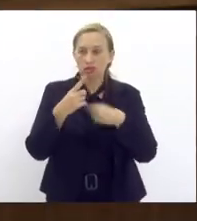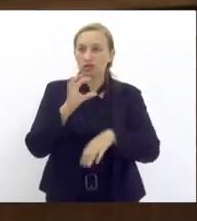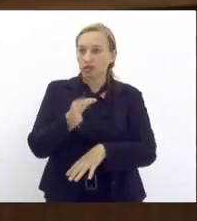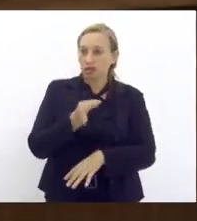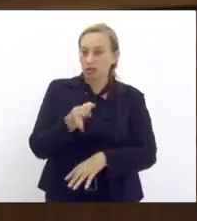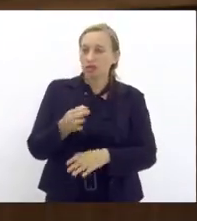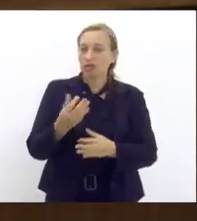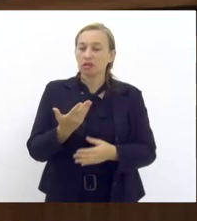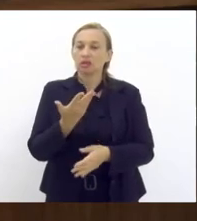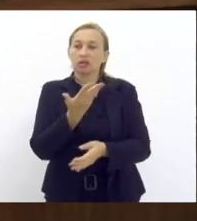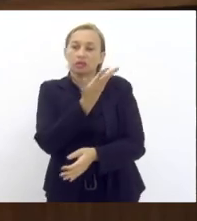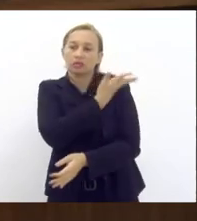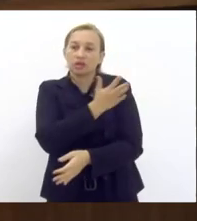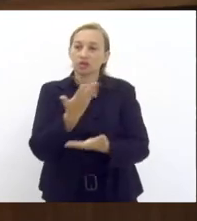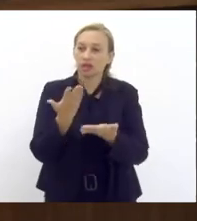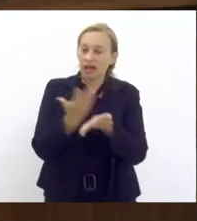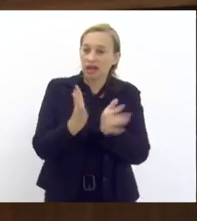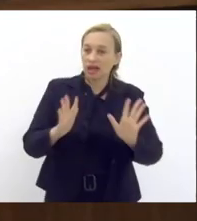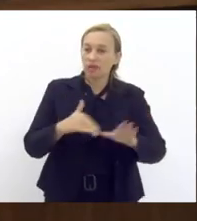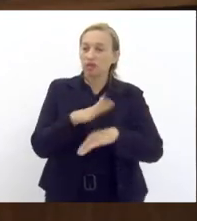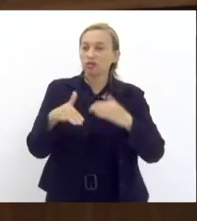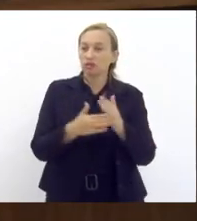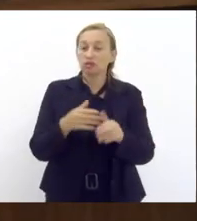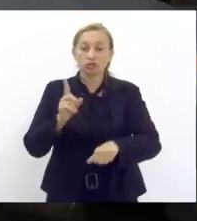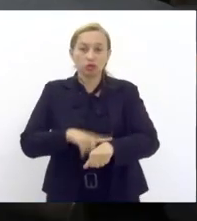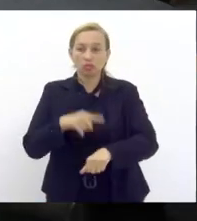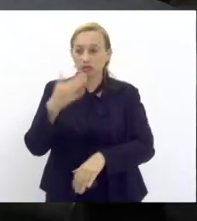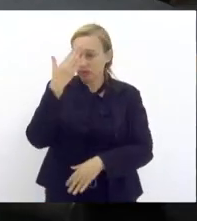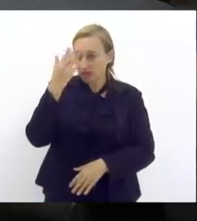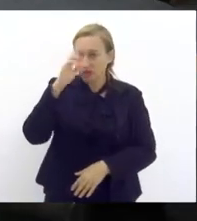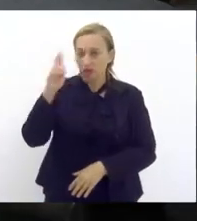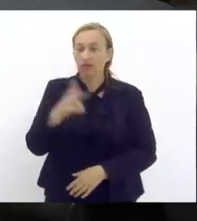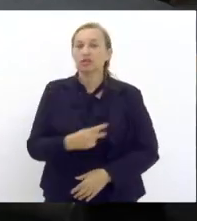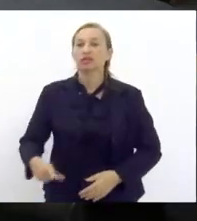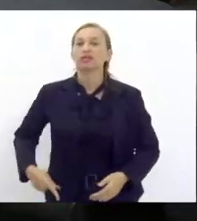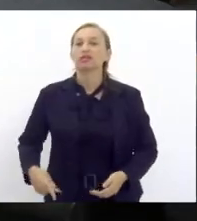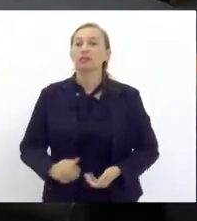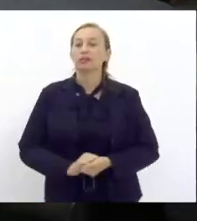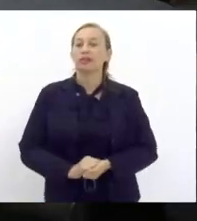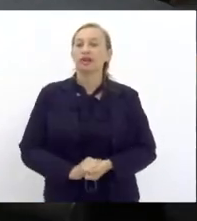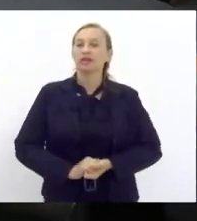a discriminação acabe em todos os aspectos. Obrigado, presidente.